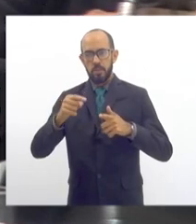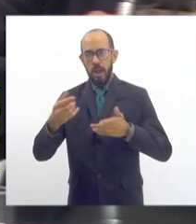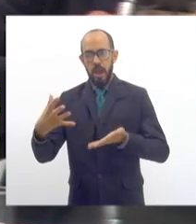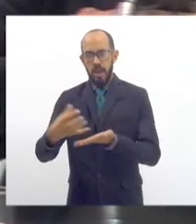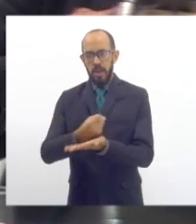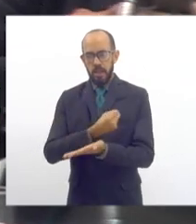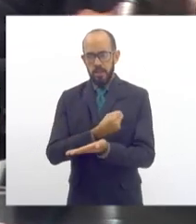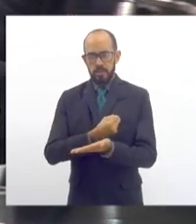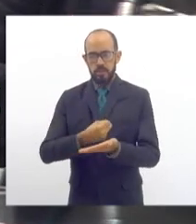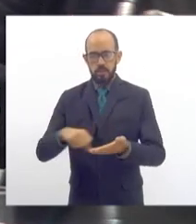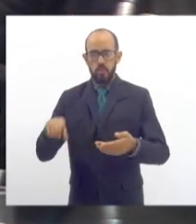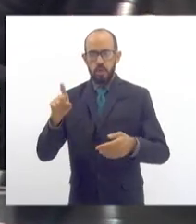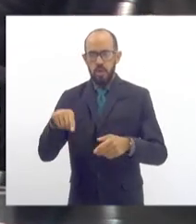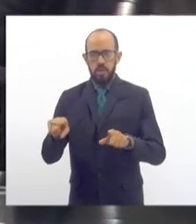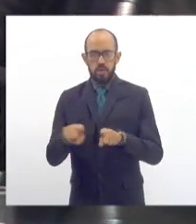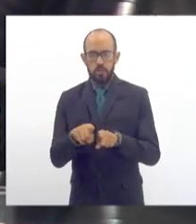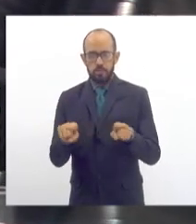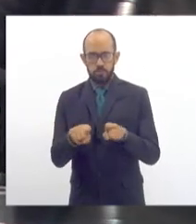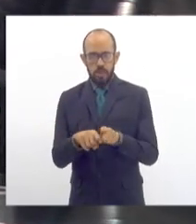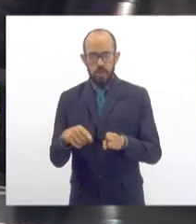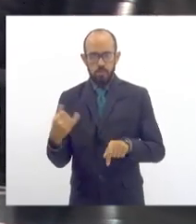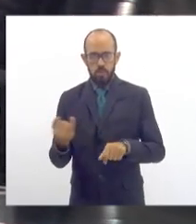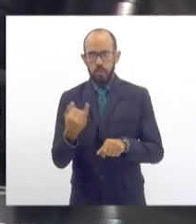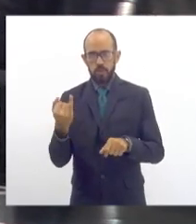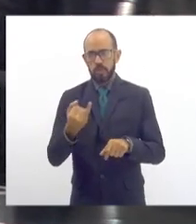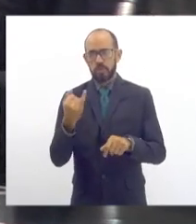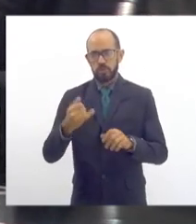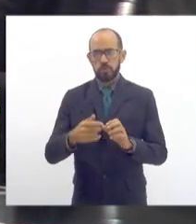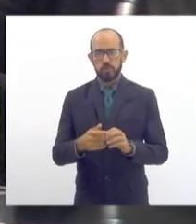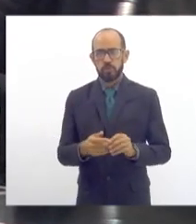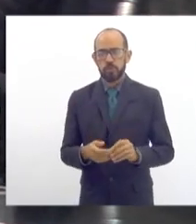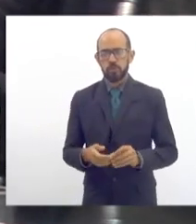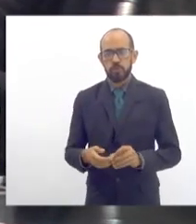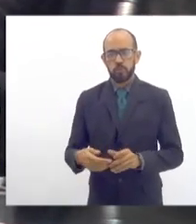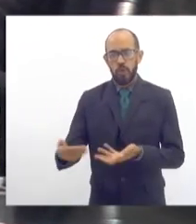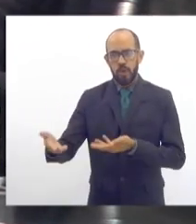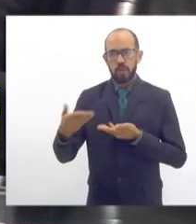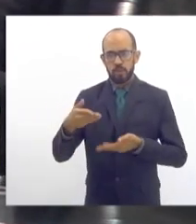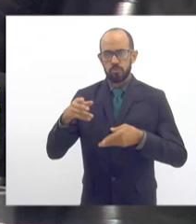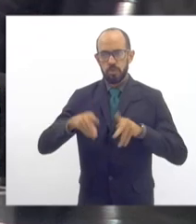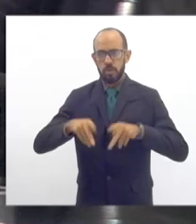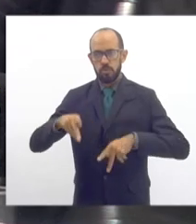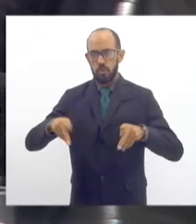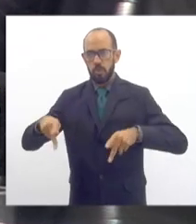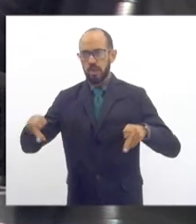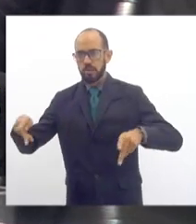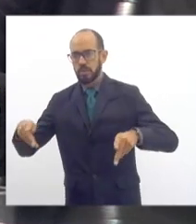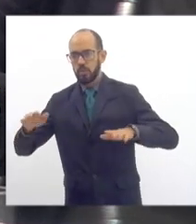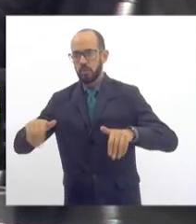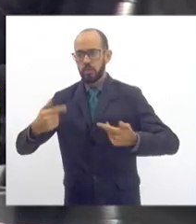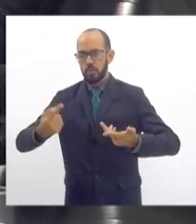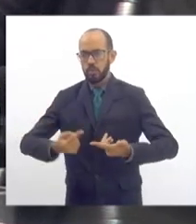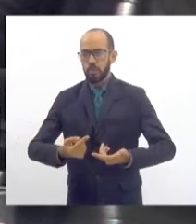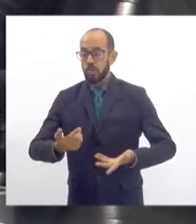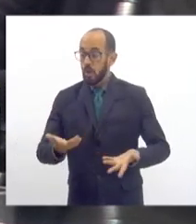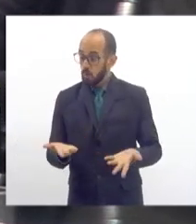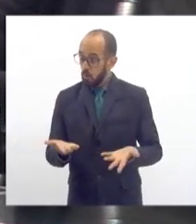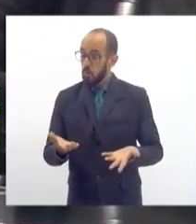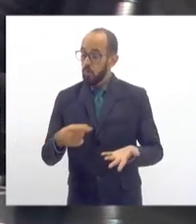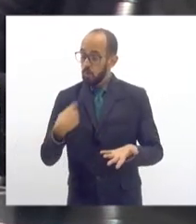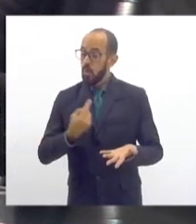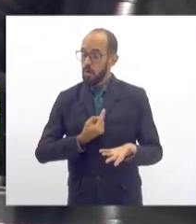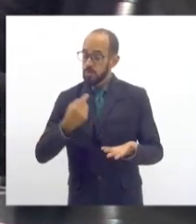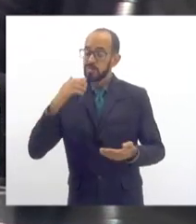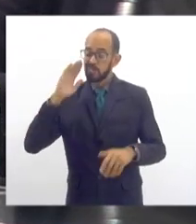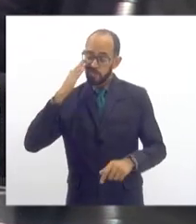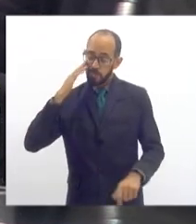arrecadação, é um órgão importante do ponto de vista do atendimento à população, e a gente entende que não existem serviços